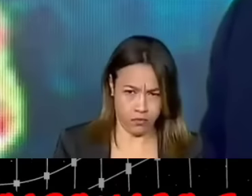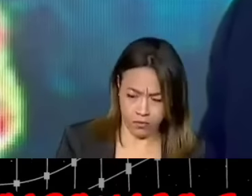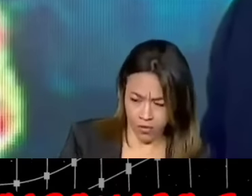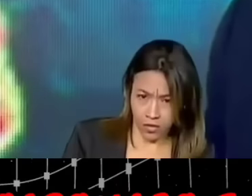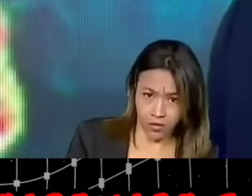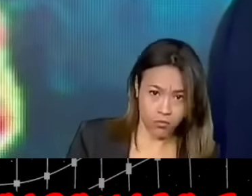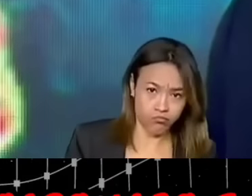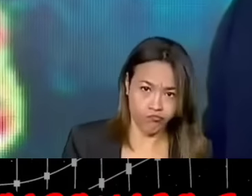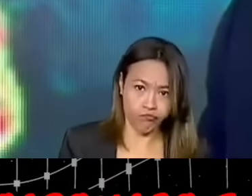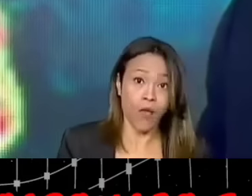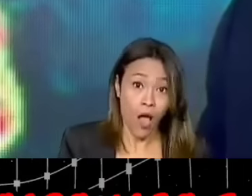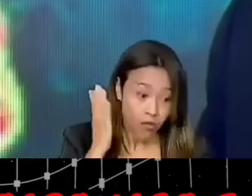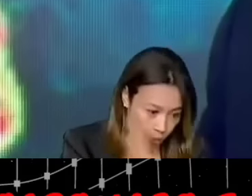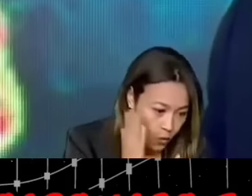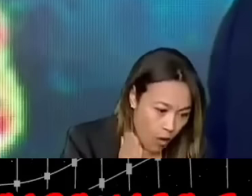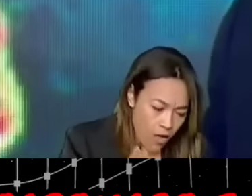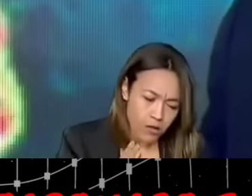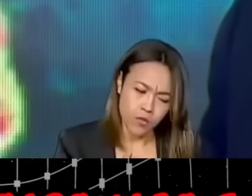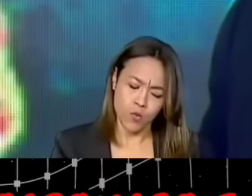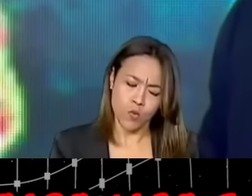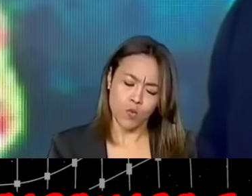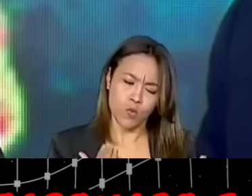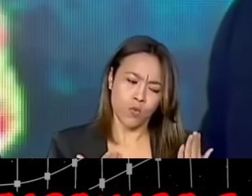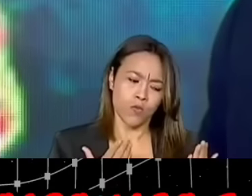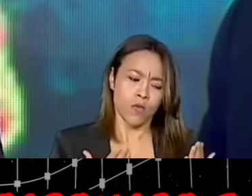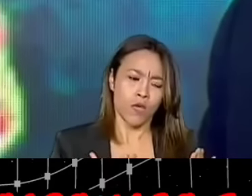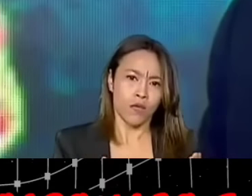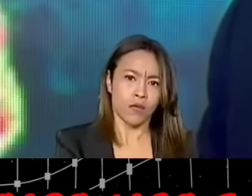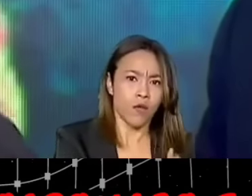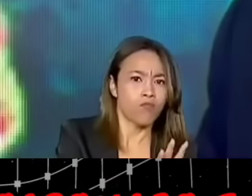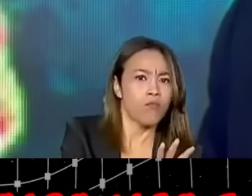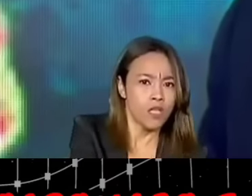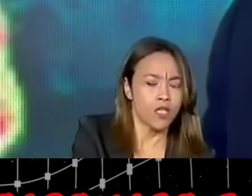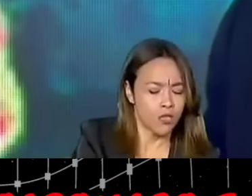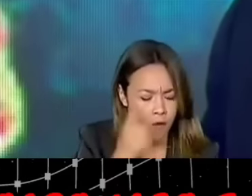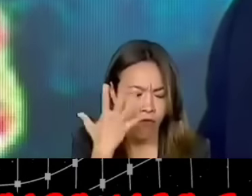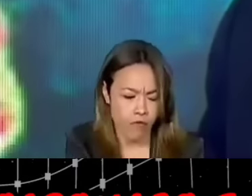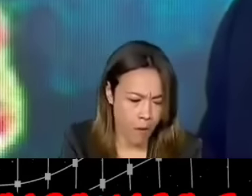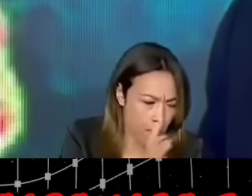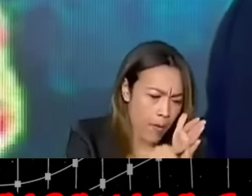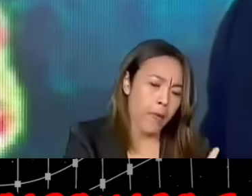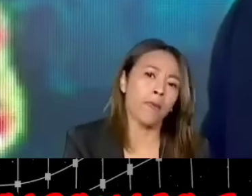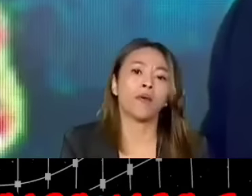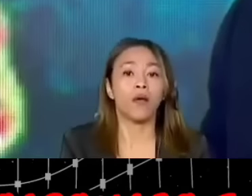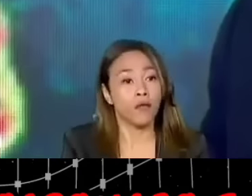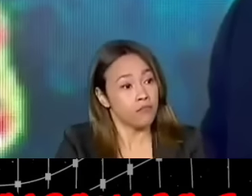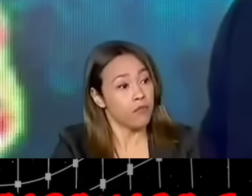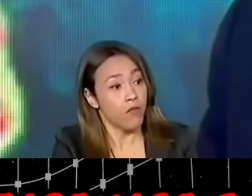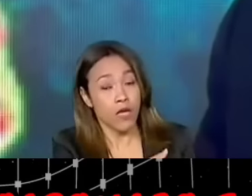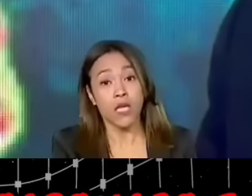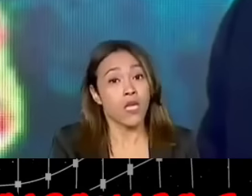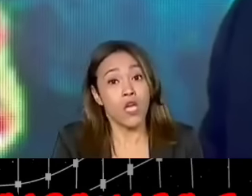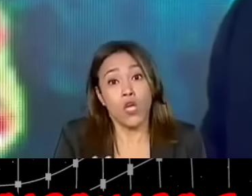é claro que é dever. E assim como eu não disse para a Polícia Federal faça, eu também não disse para a